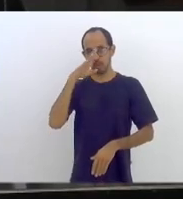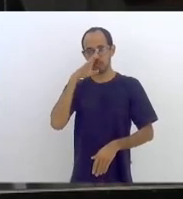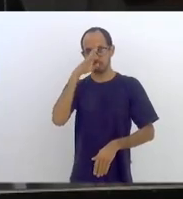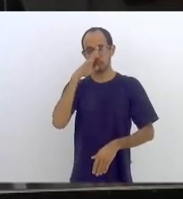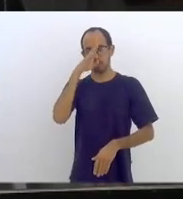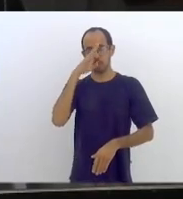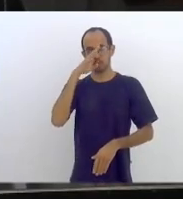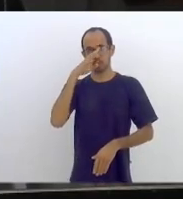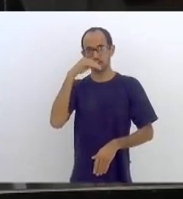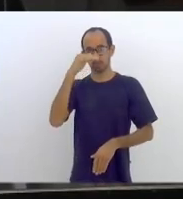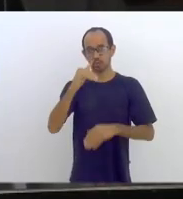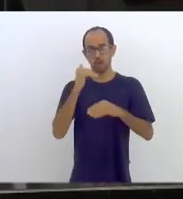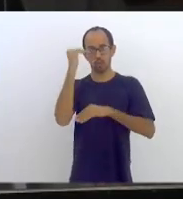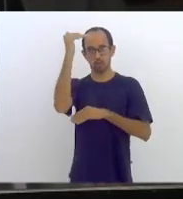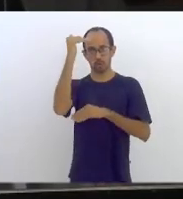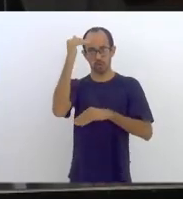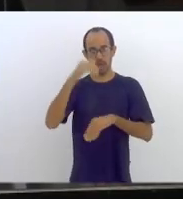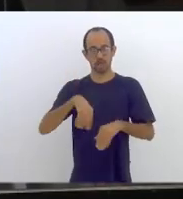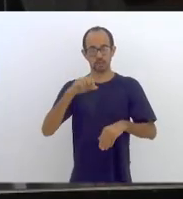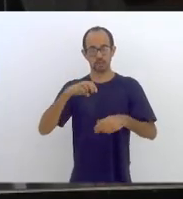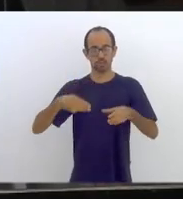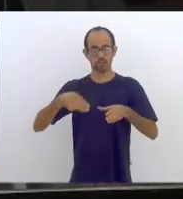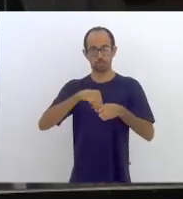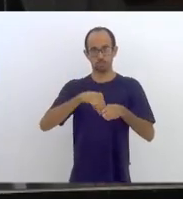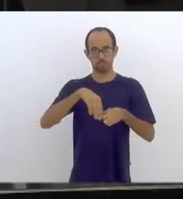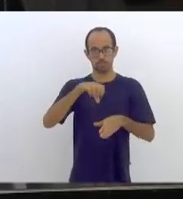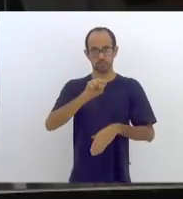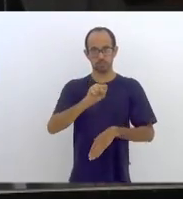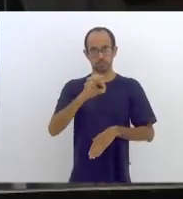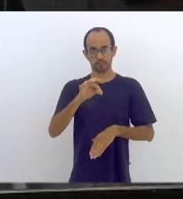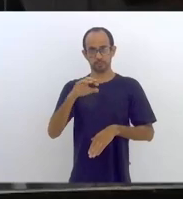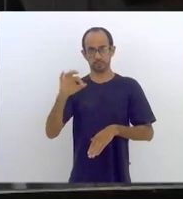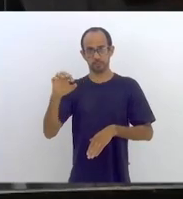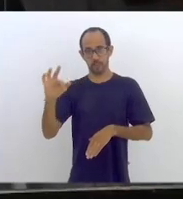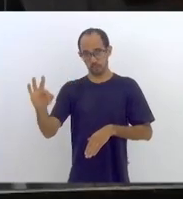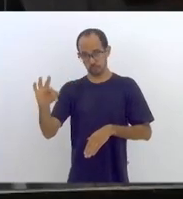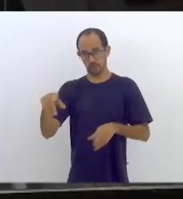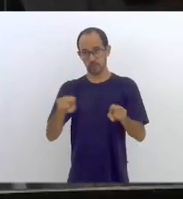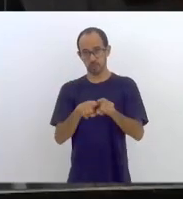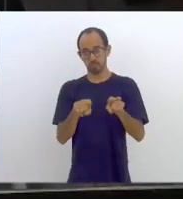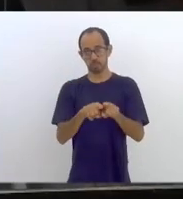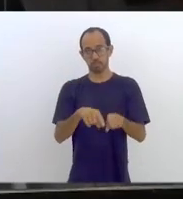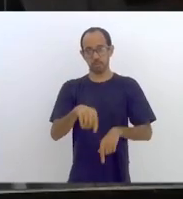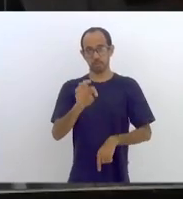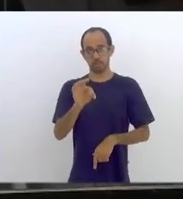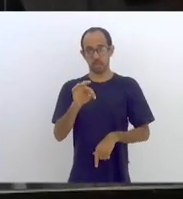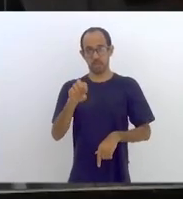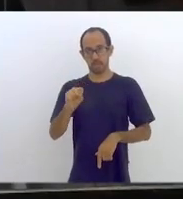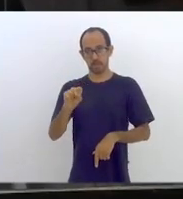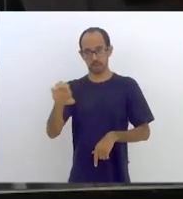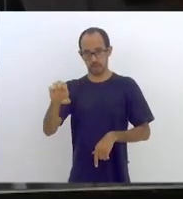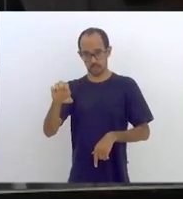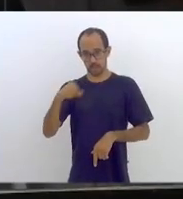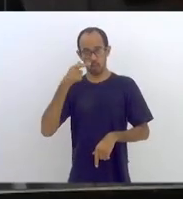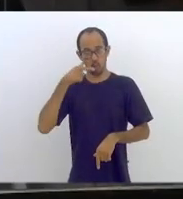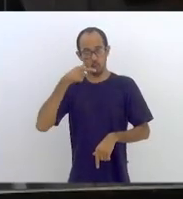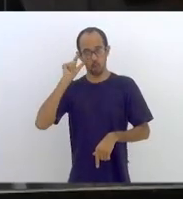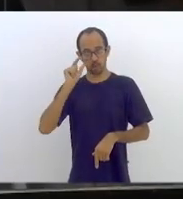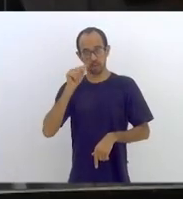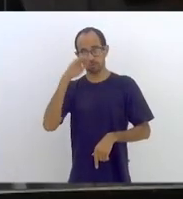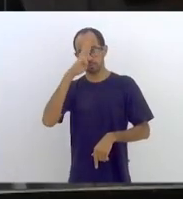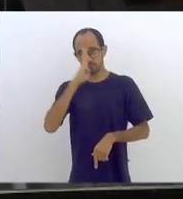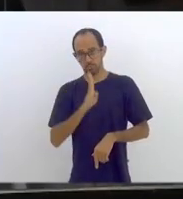autoridade de membros do STF e do TSE ontem o Brasil inteiro